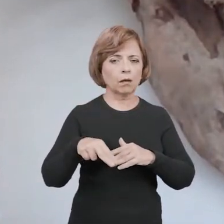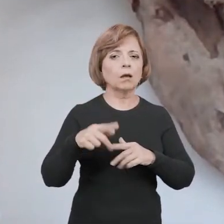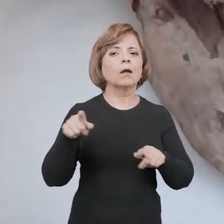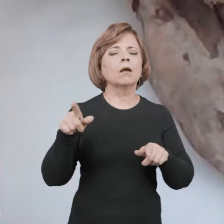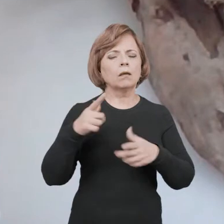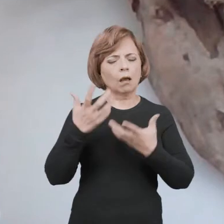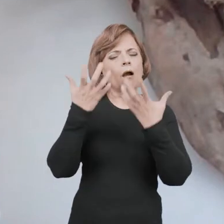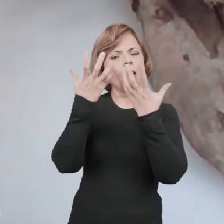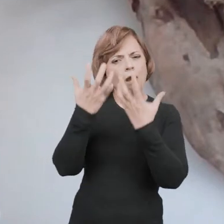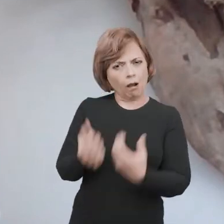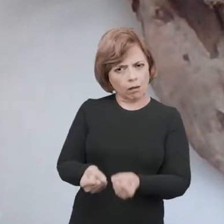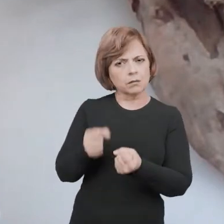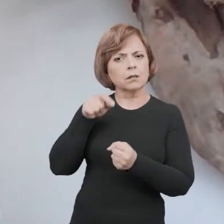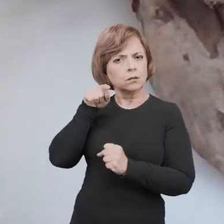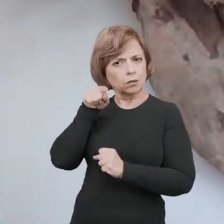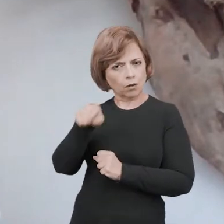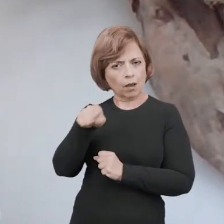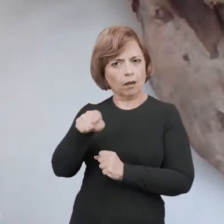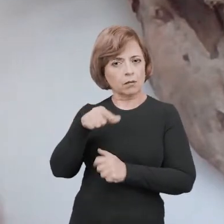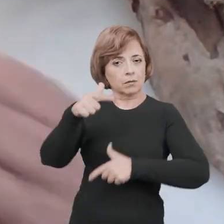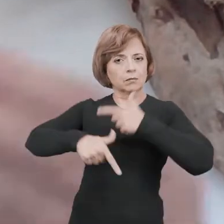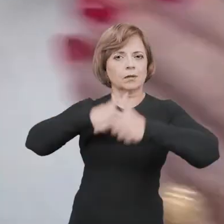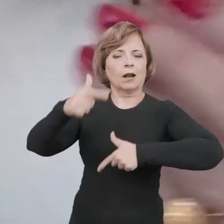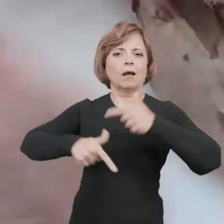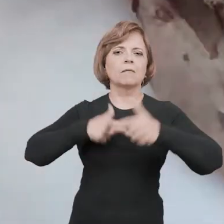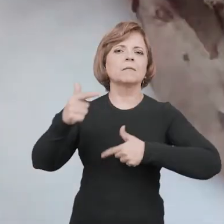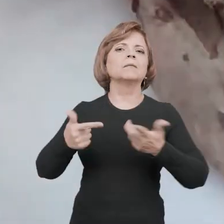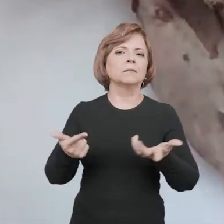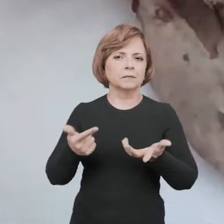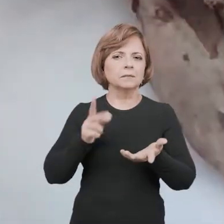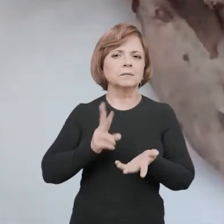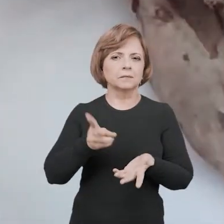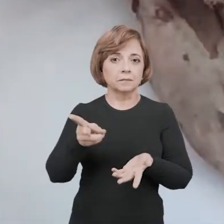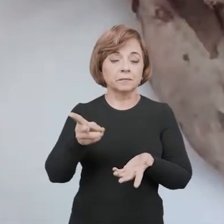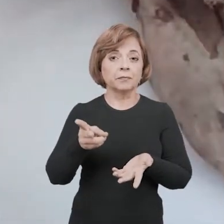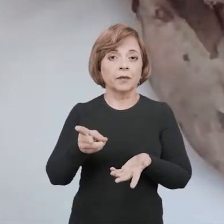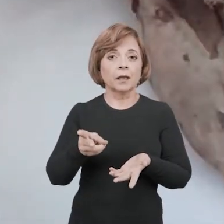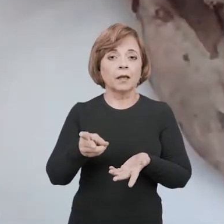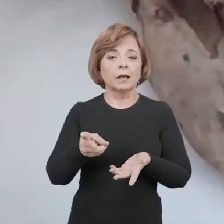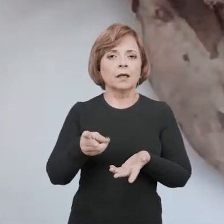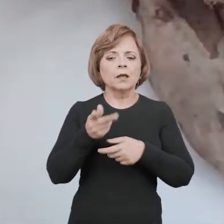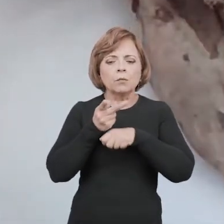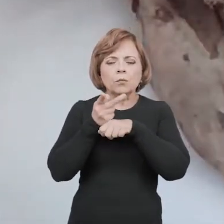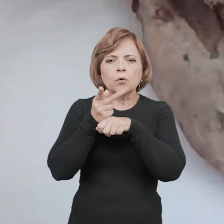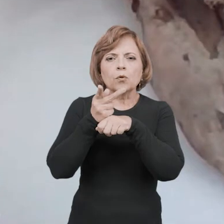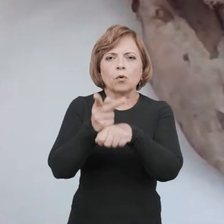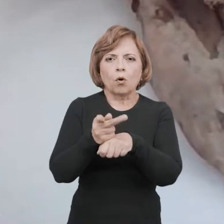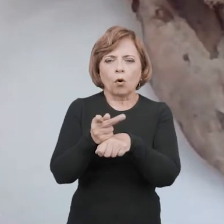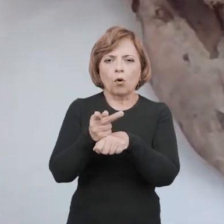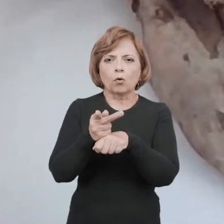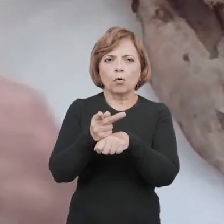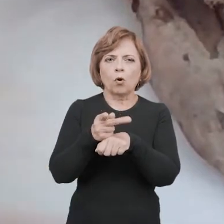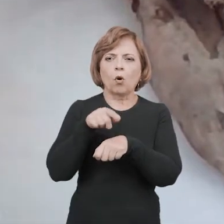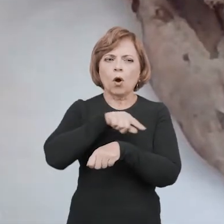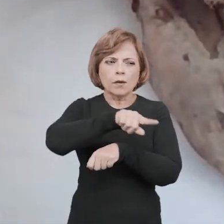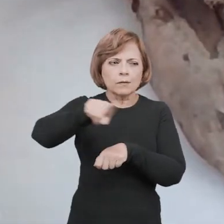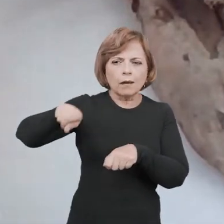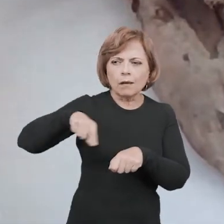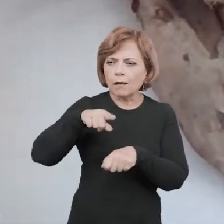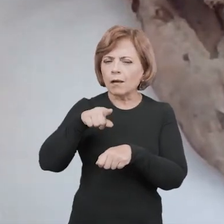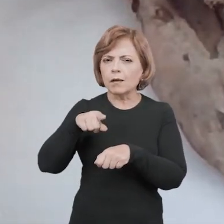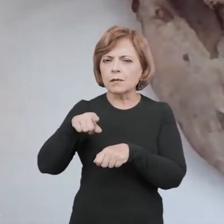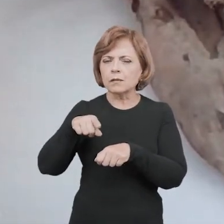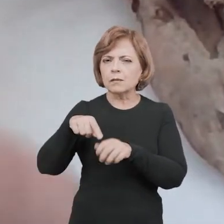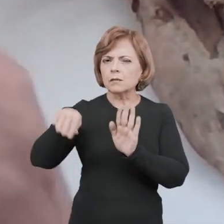abraçou essa ação de contingência e procurou extrair das medidas que